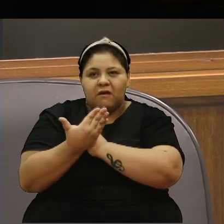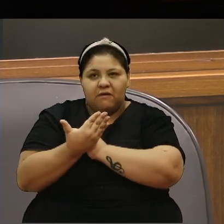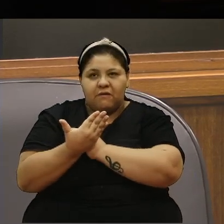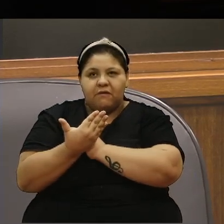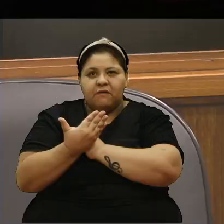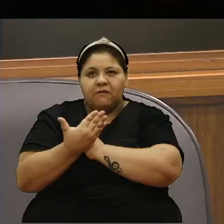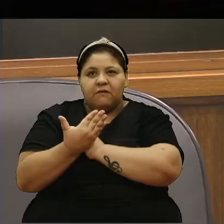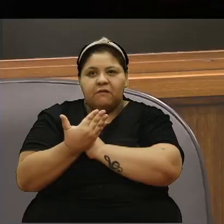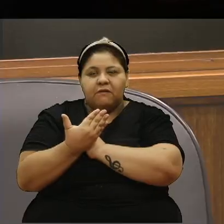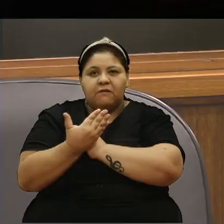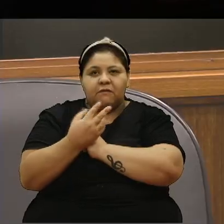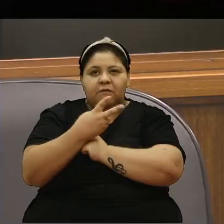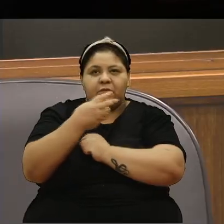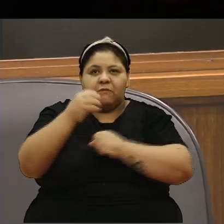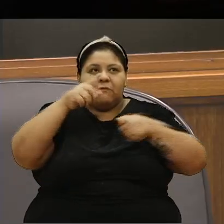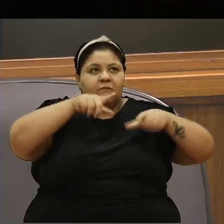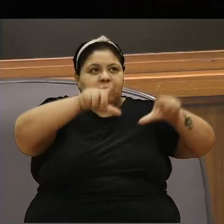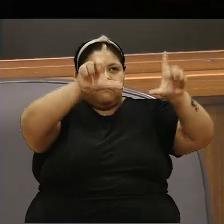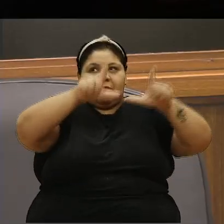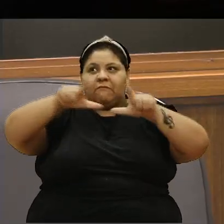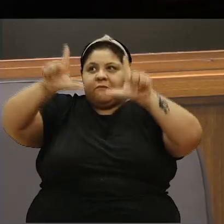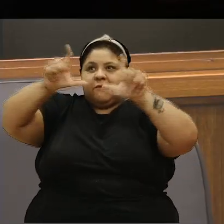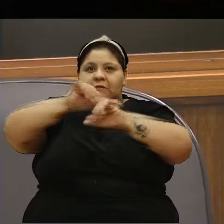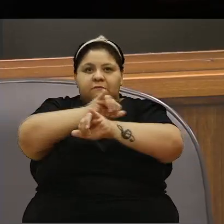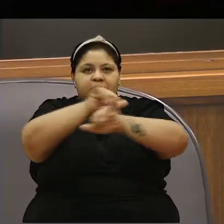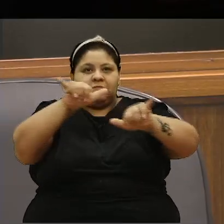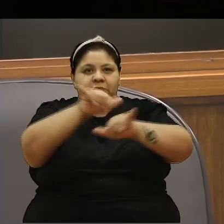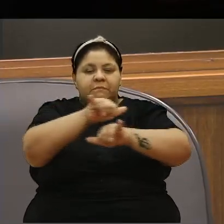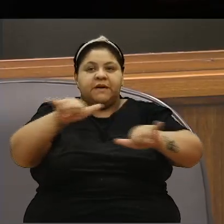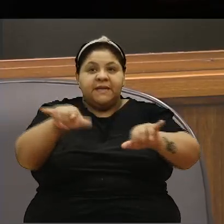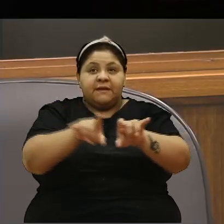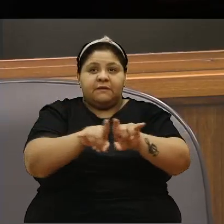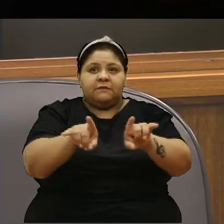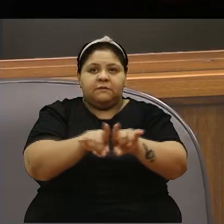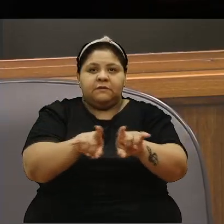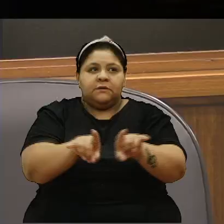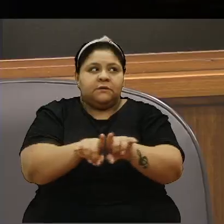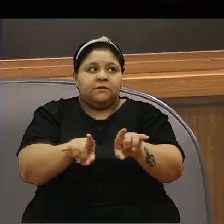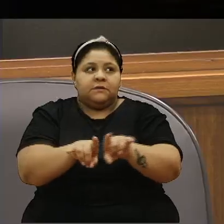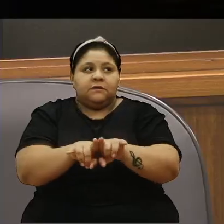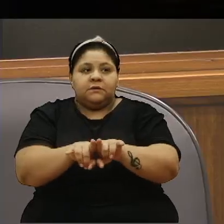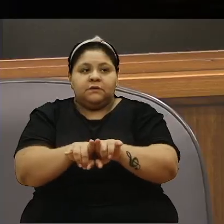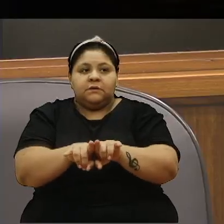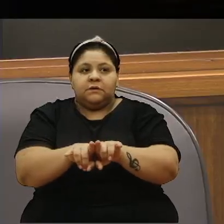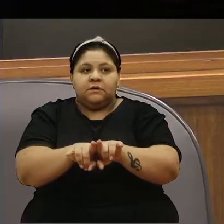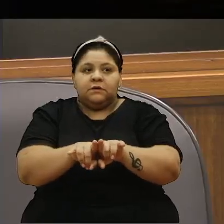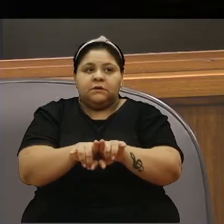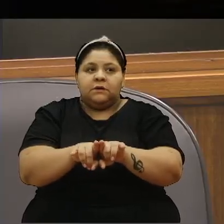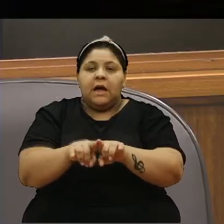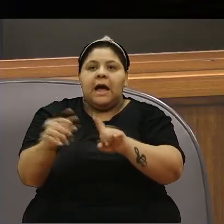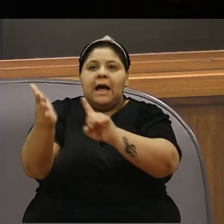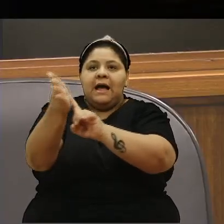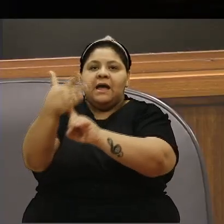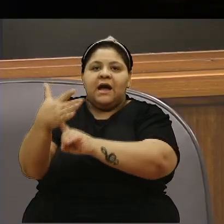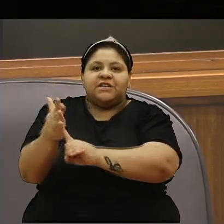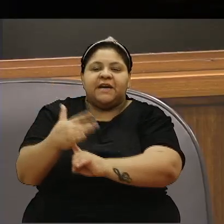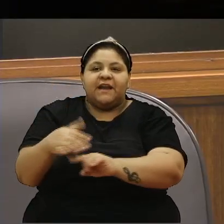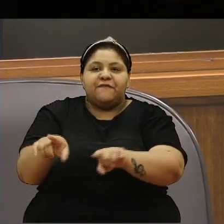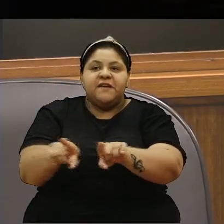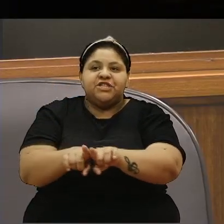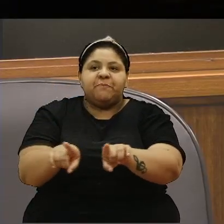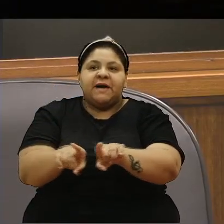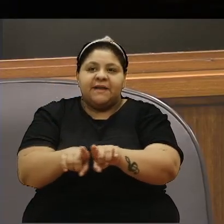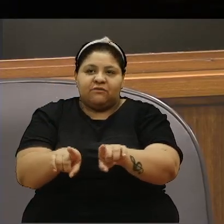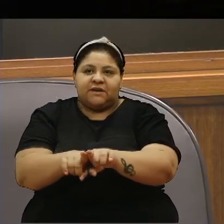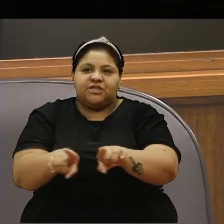os wind banner na minha campanha. Então, com toda certeza, a lembrança que eu vou guardar é dos dias de